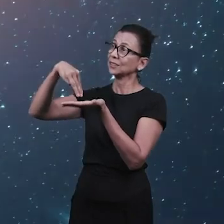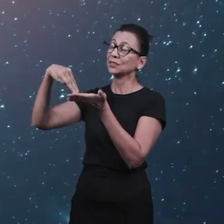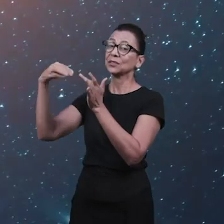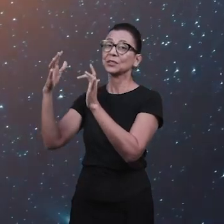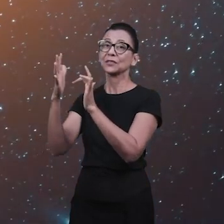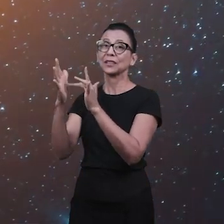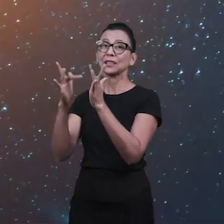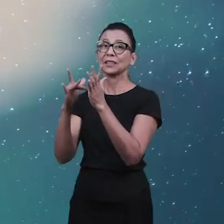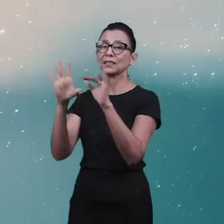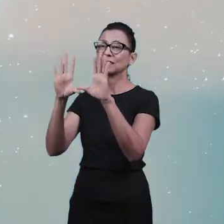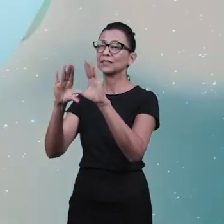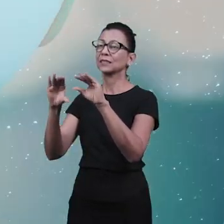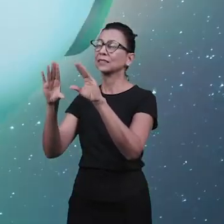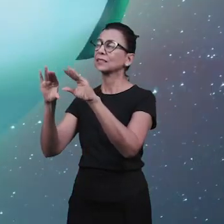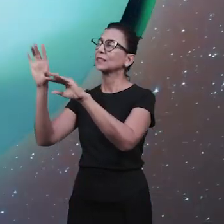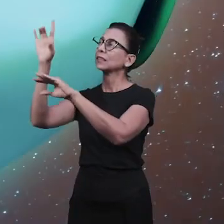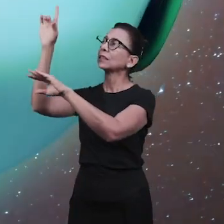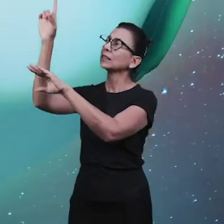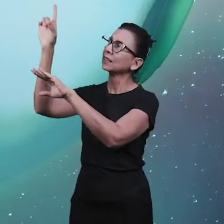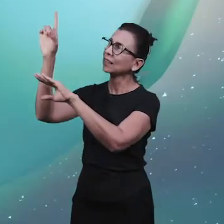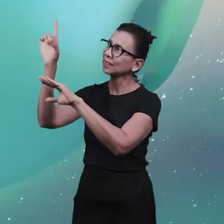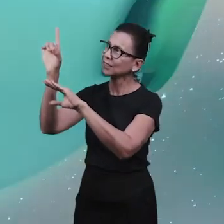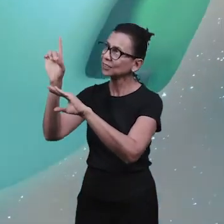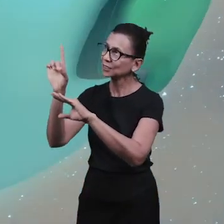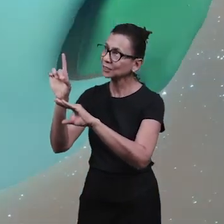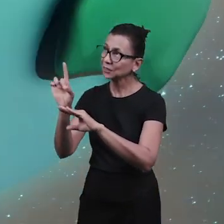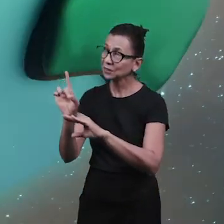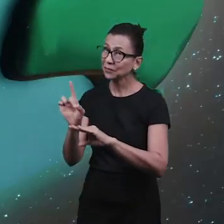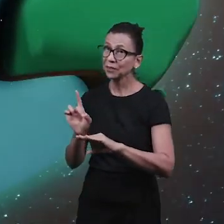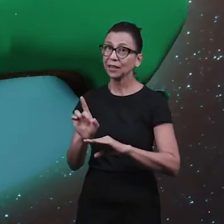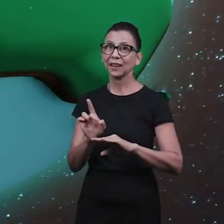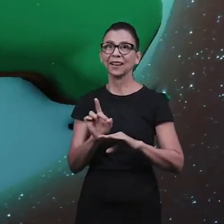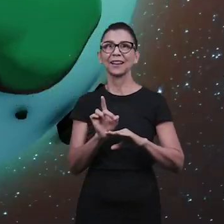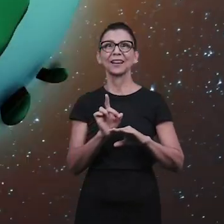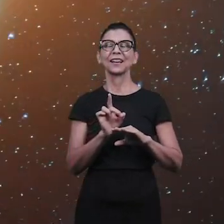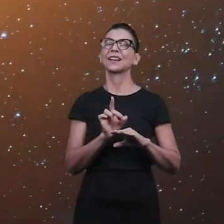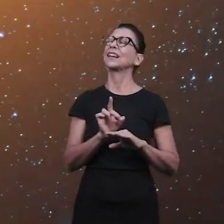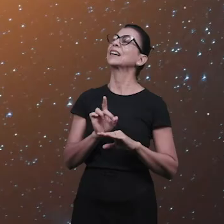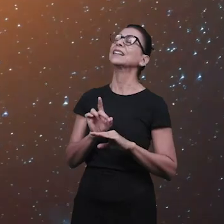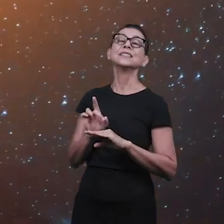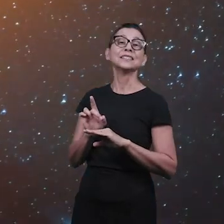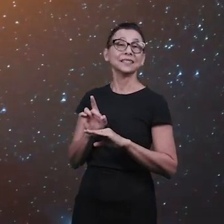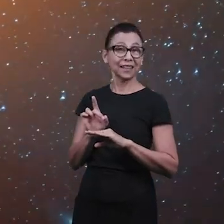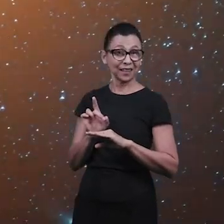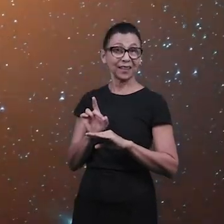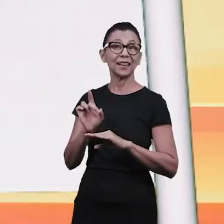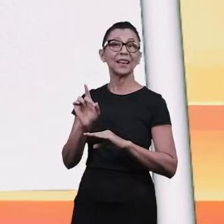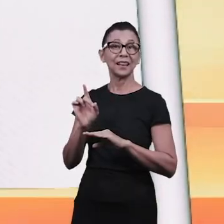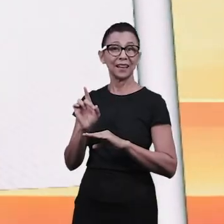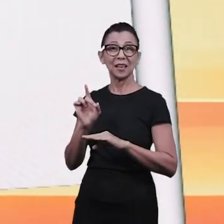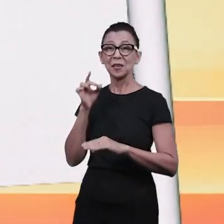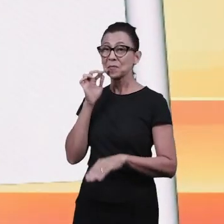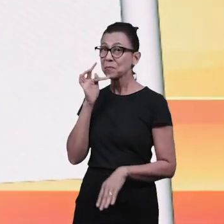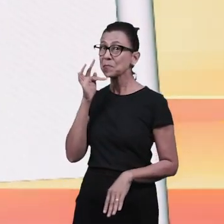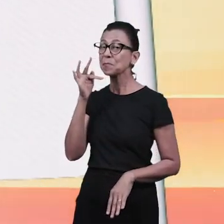Maranata, Jesus vem. Maranata, Jesus vem.